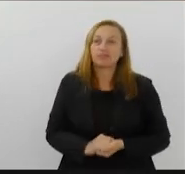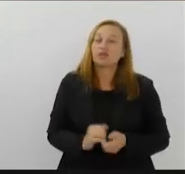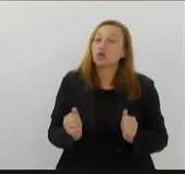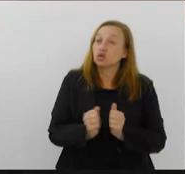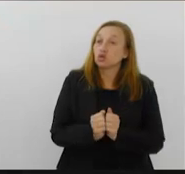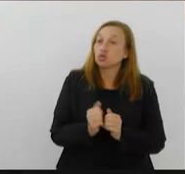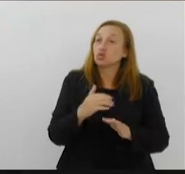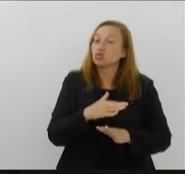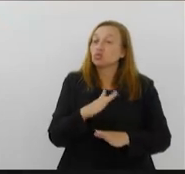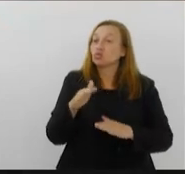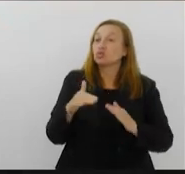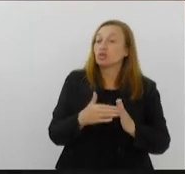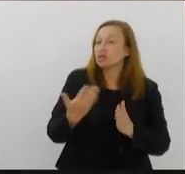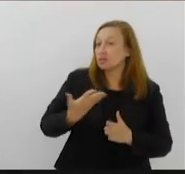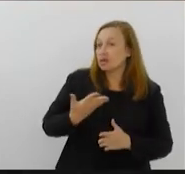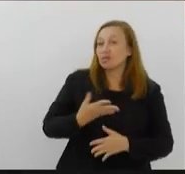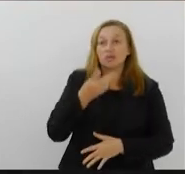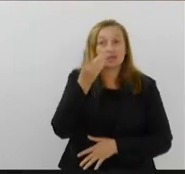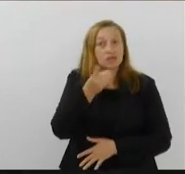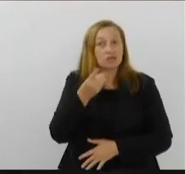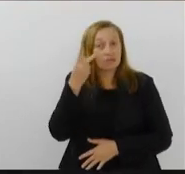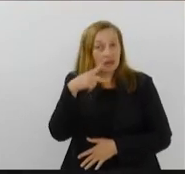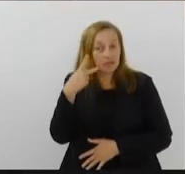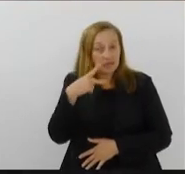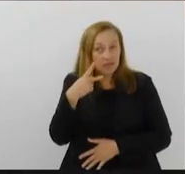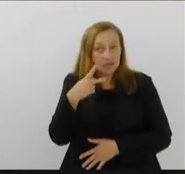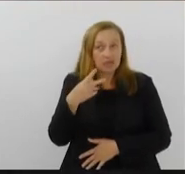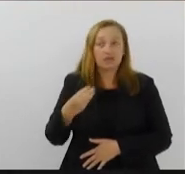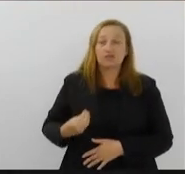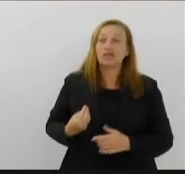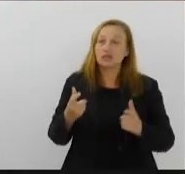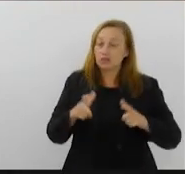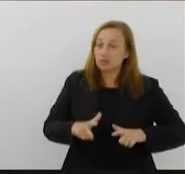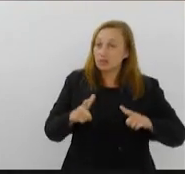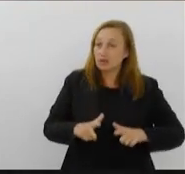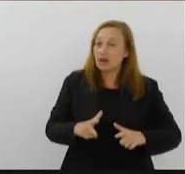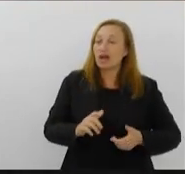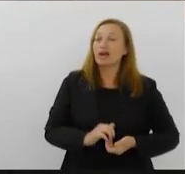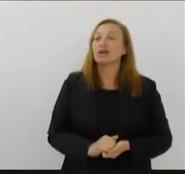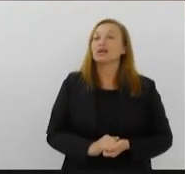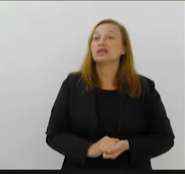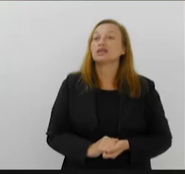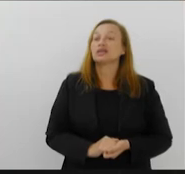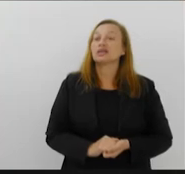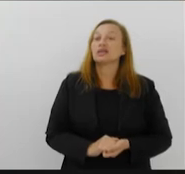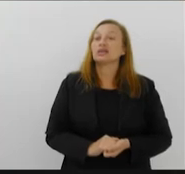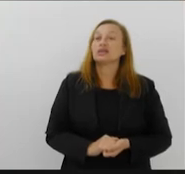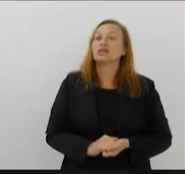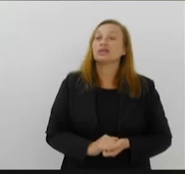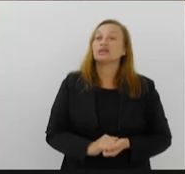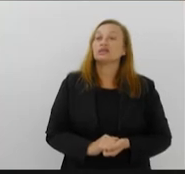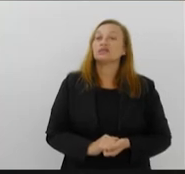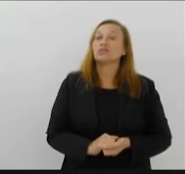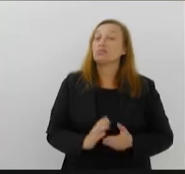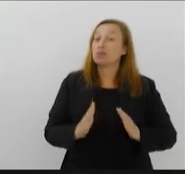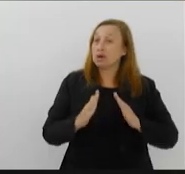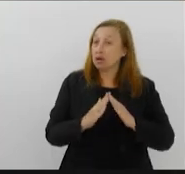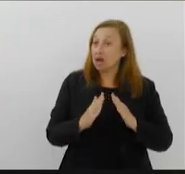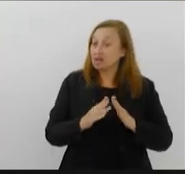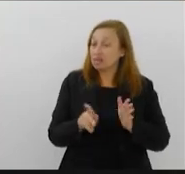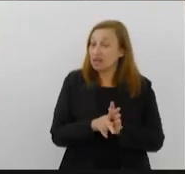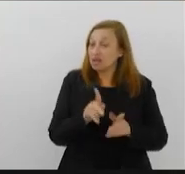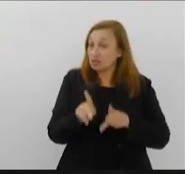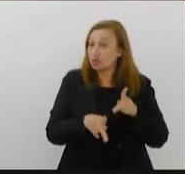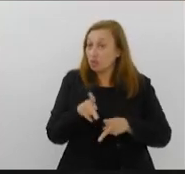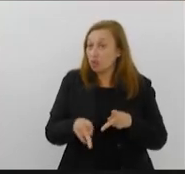com todos os demais colegas parlamentares que estiveram aqui nos honrando com a sua presença. Essa é uma casa que é uma casa do povo,